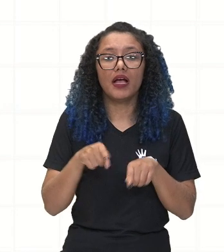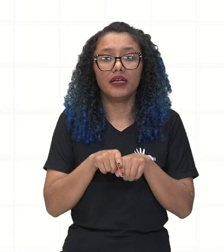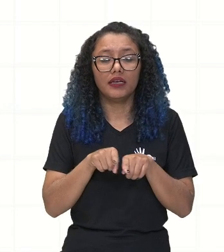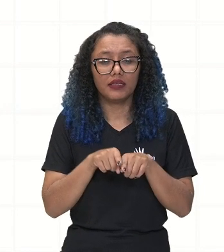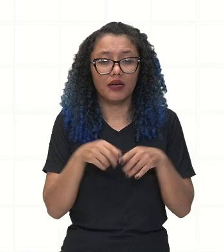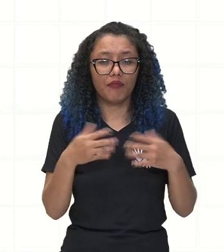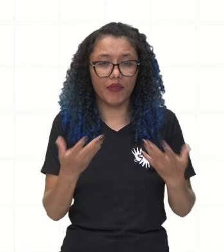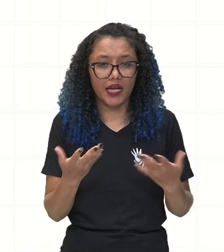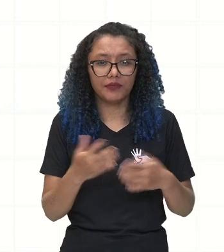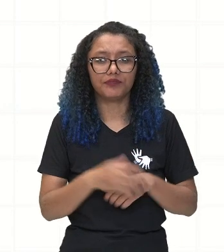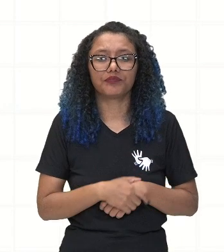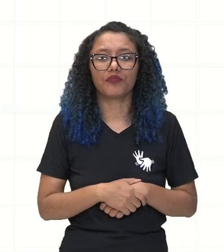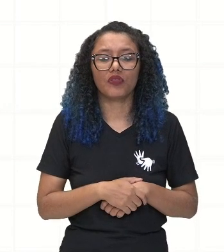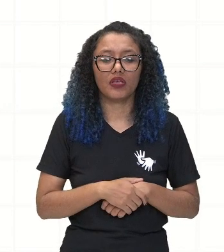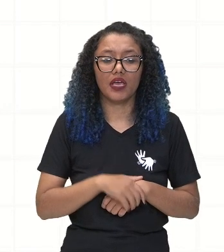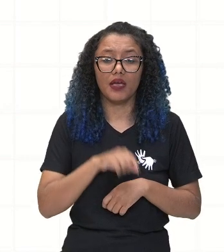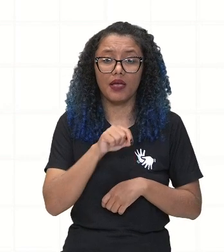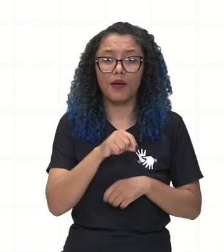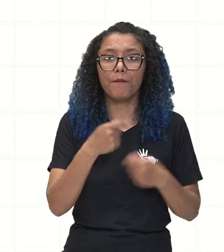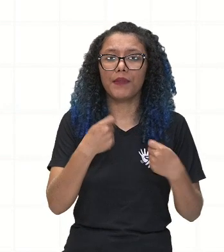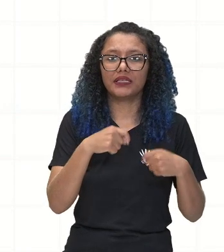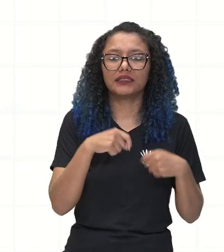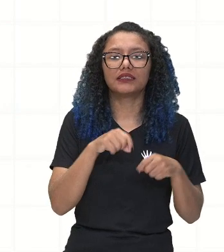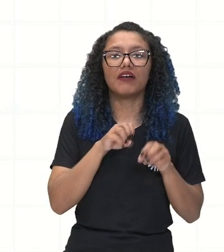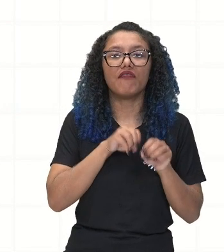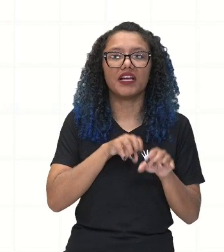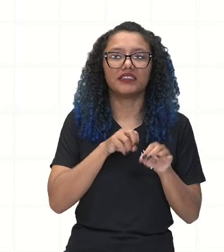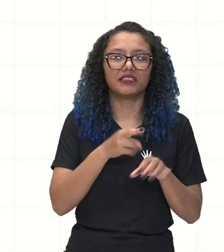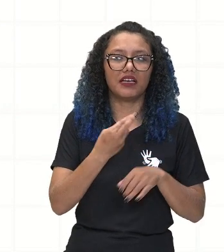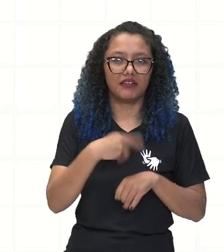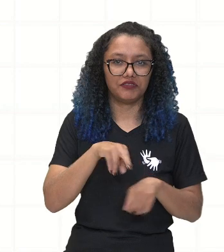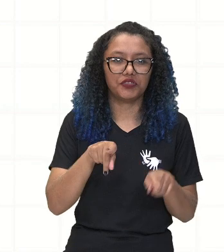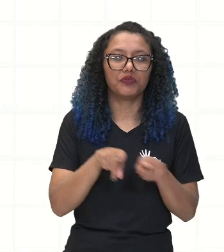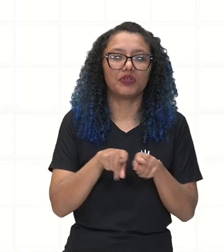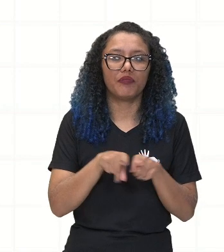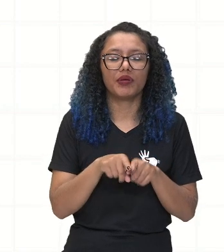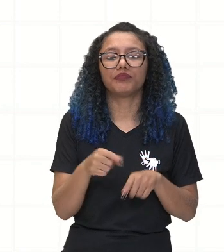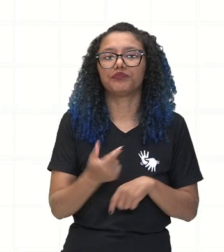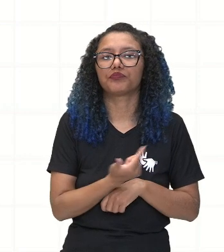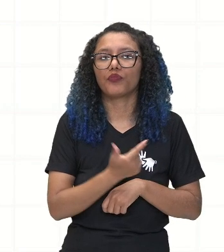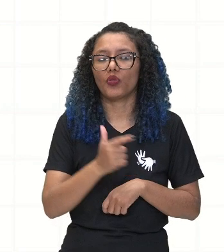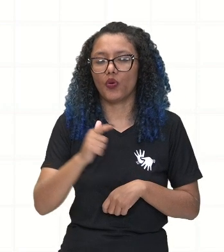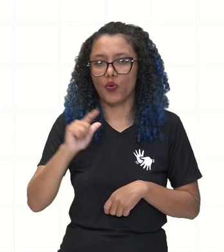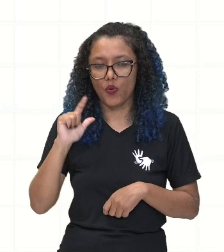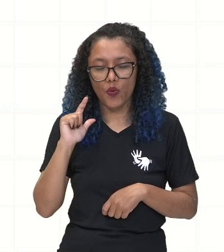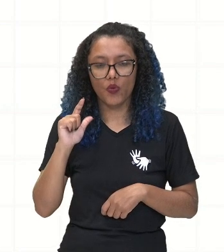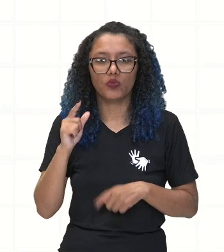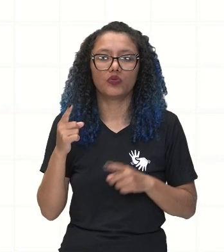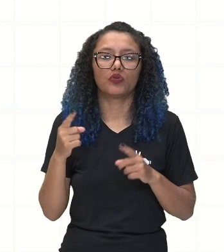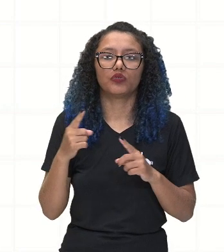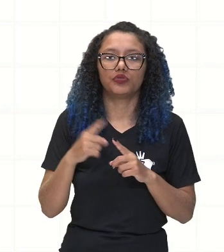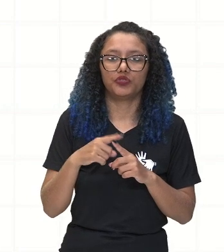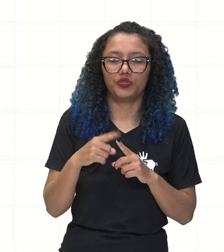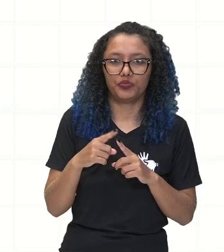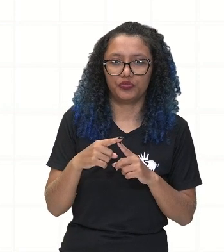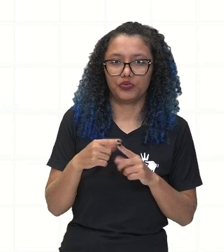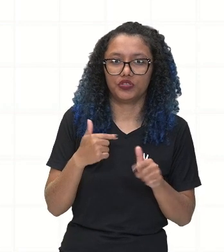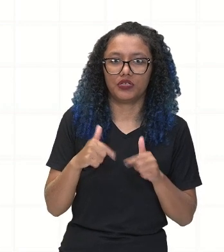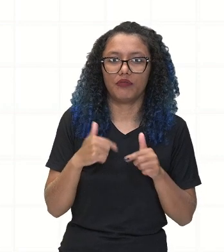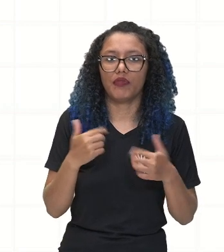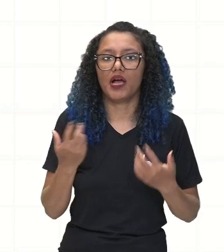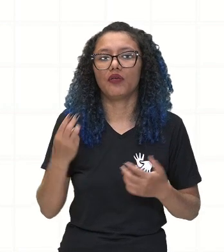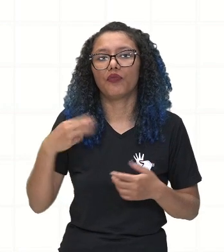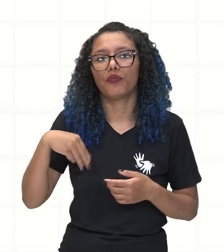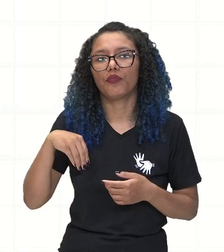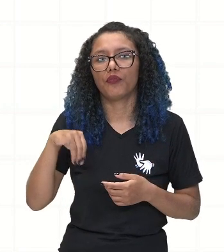nativos, certo? E uma outra forma também de se obter a mão de obra escravizada era através da